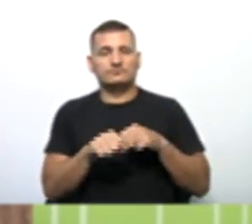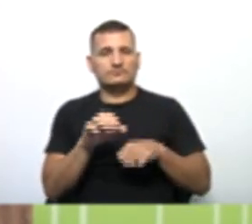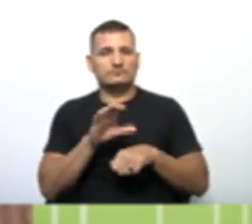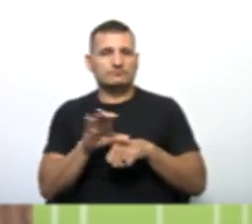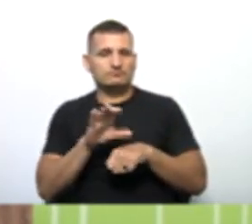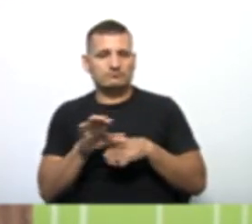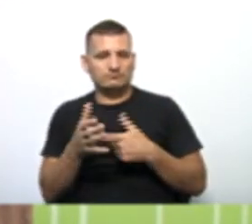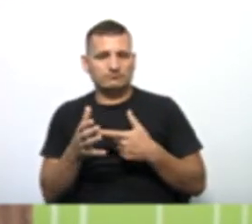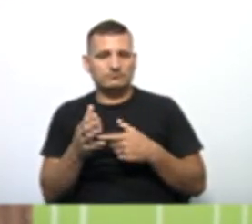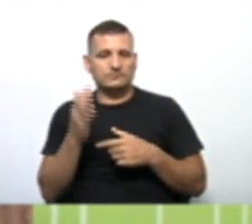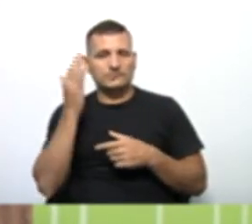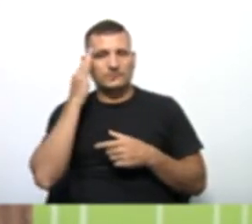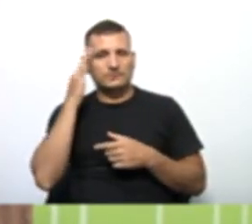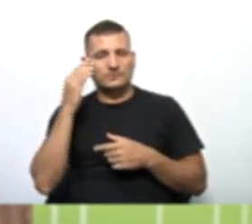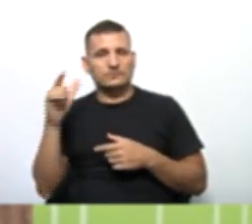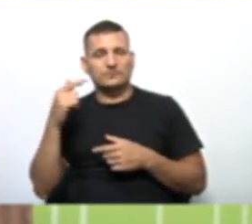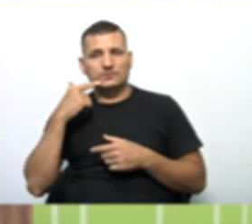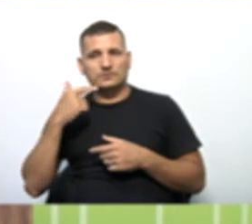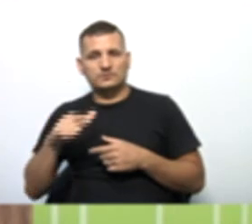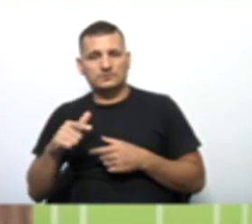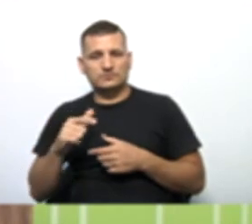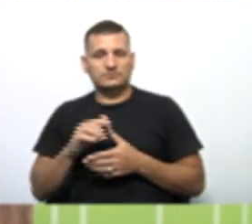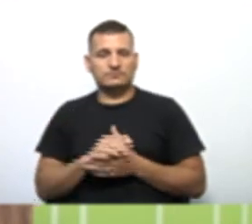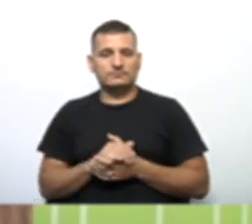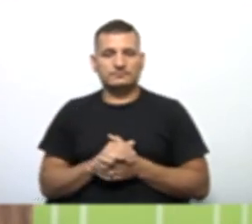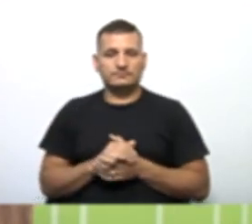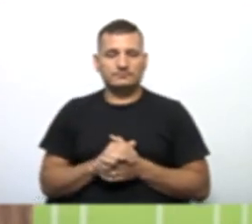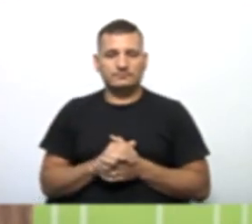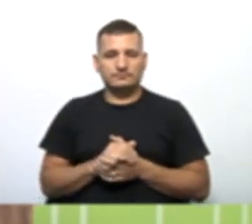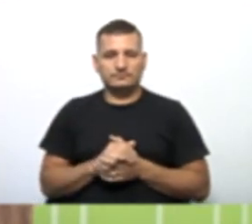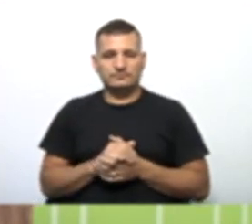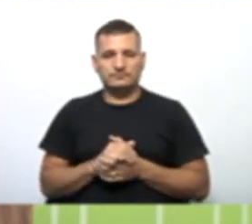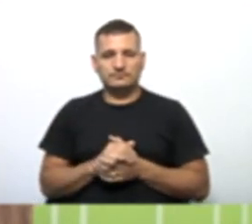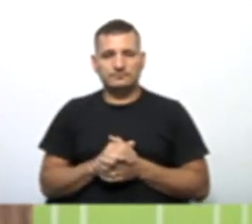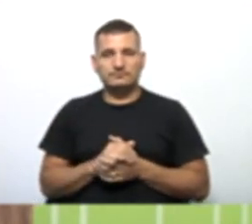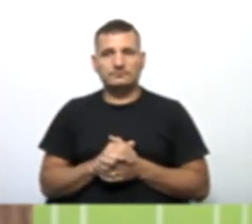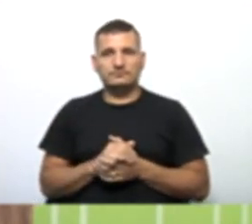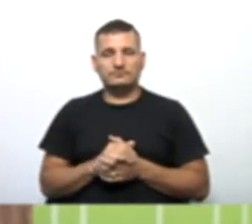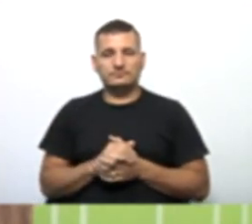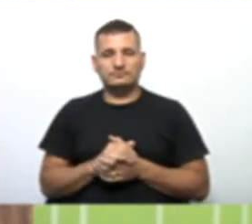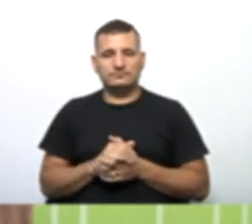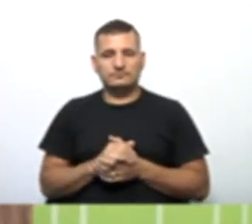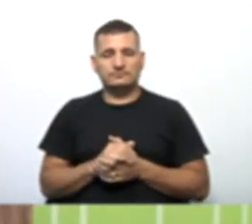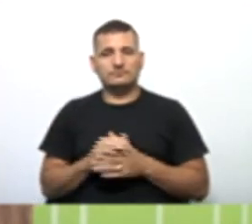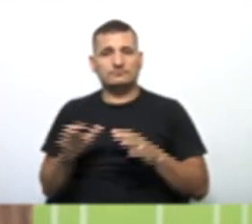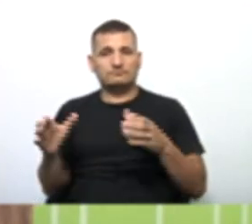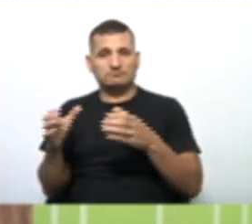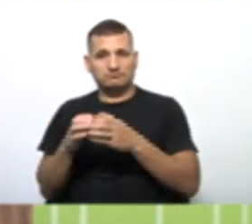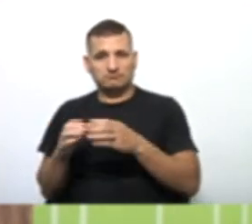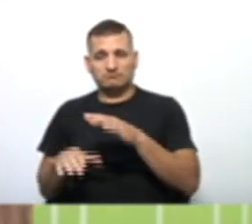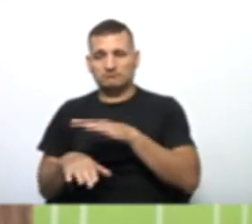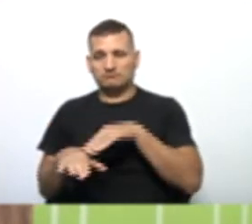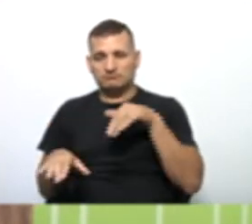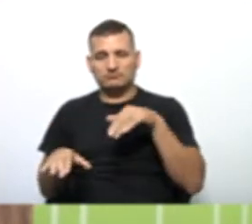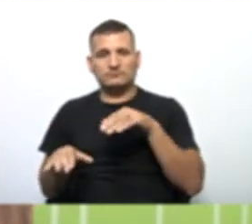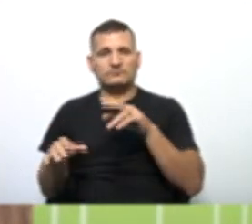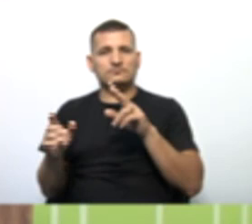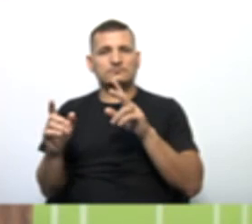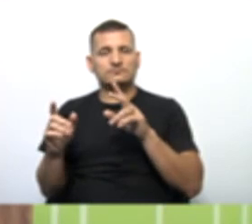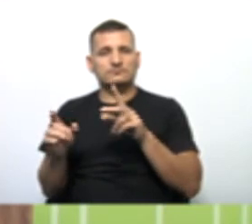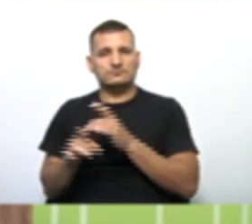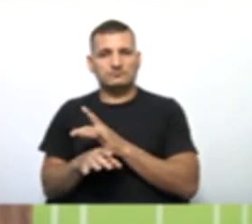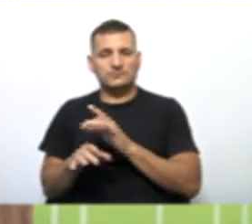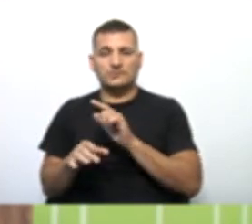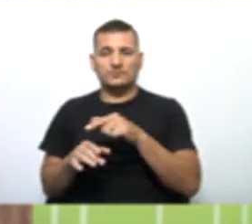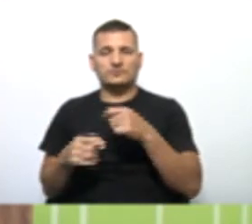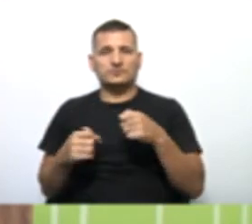tal, entender de outra língua e por aí vai. Uma vez com essa equipe definida, você precisa